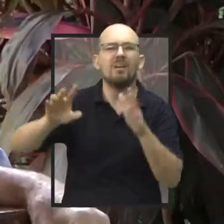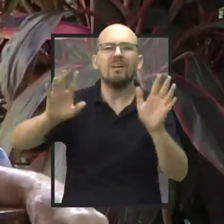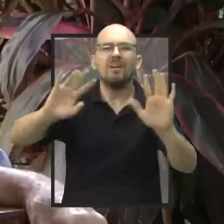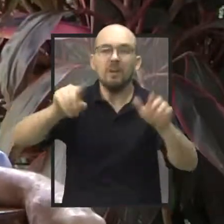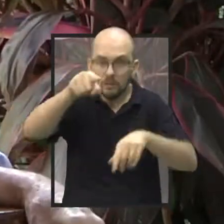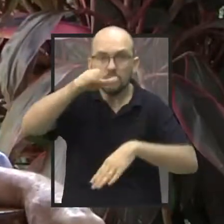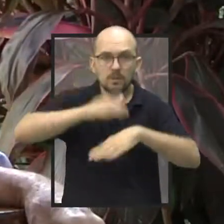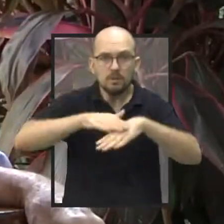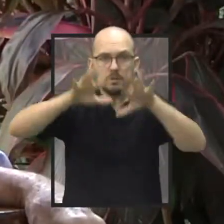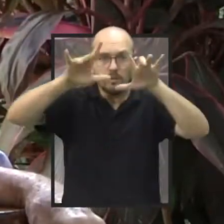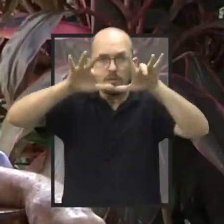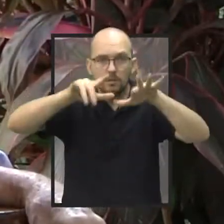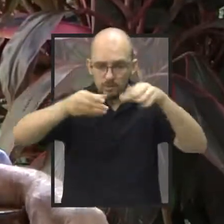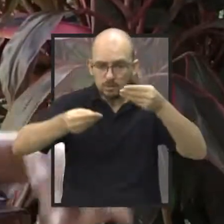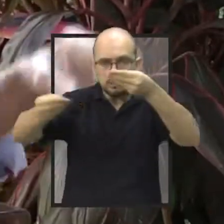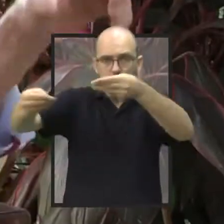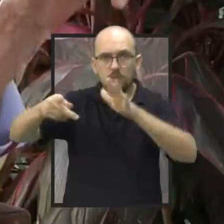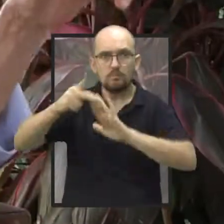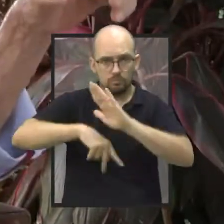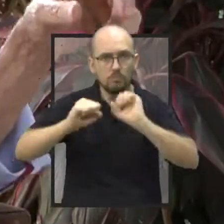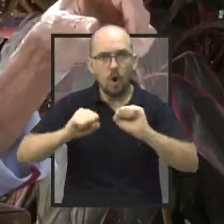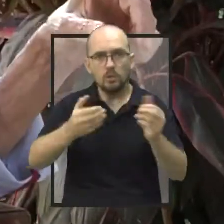Não, apresenta projeto na Câmara.